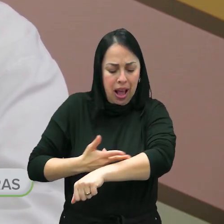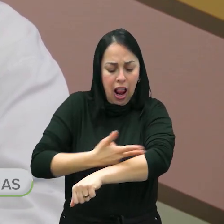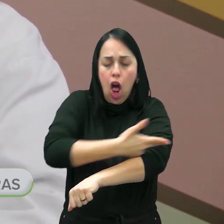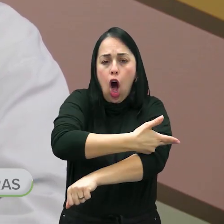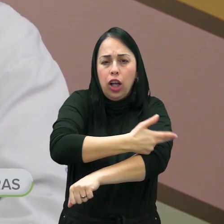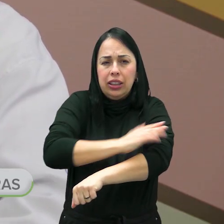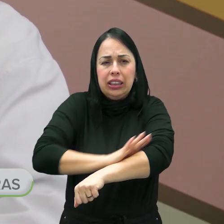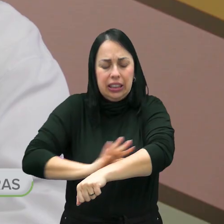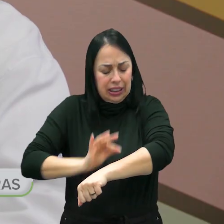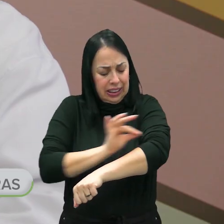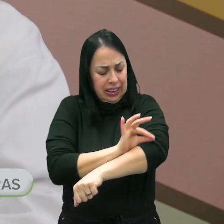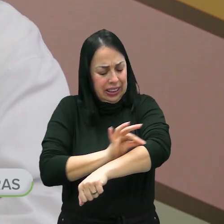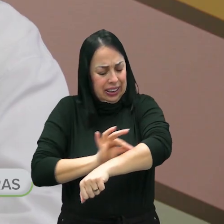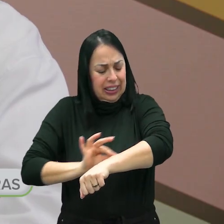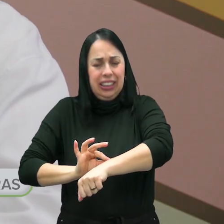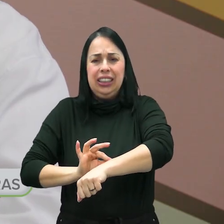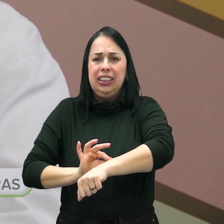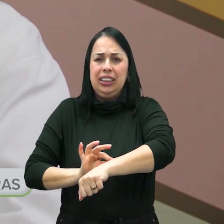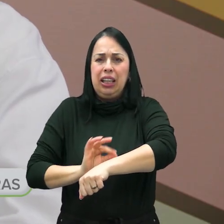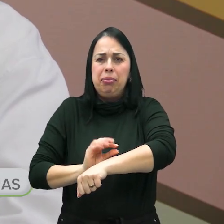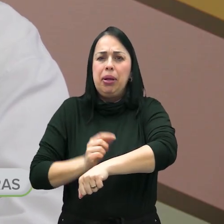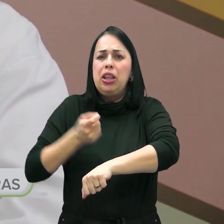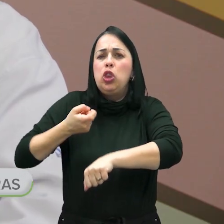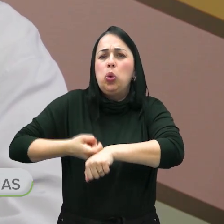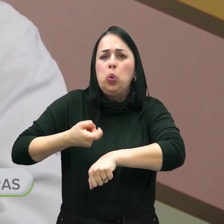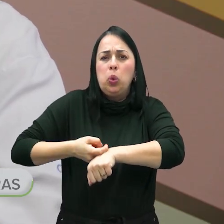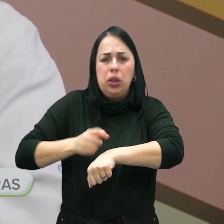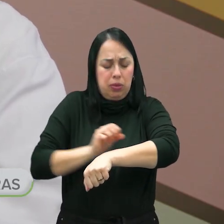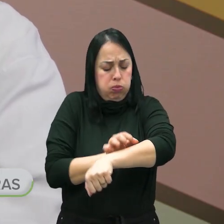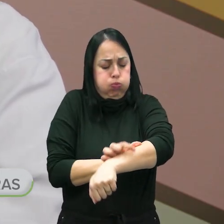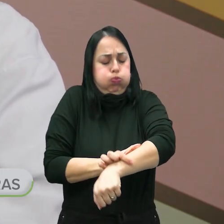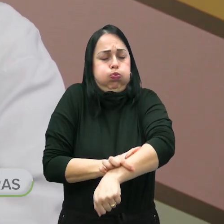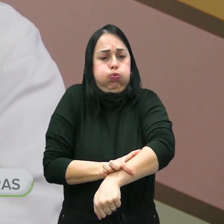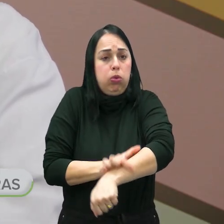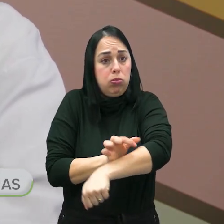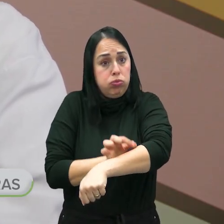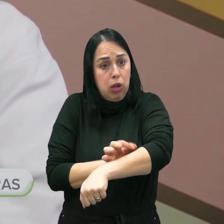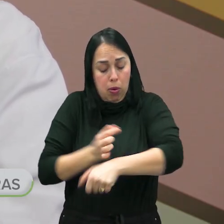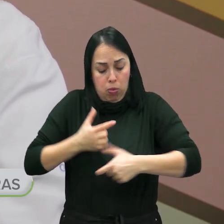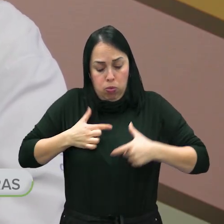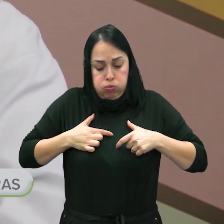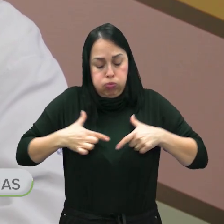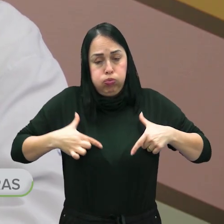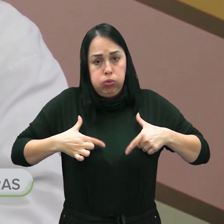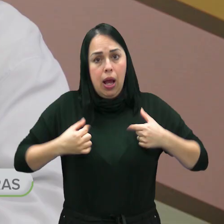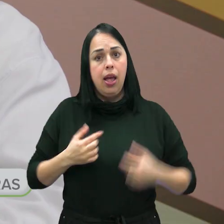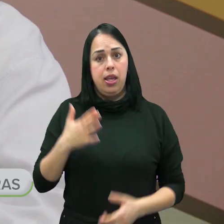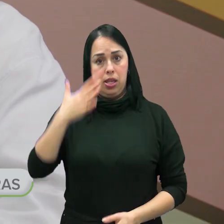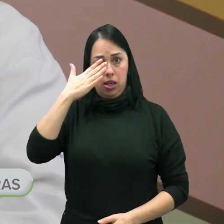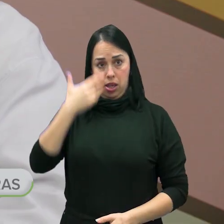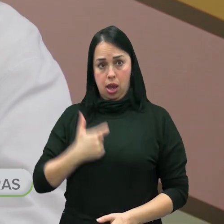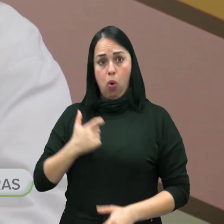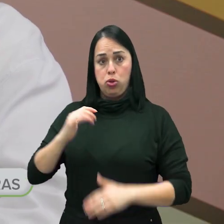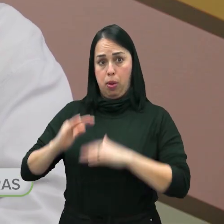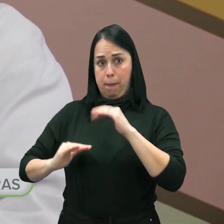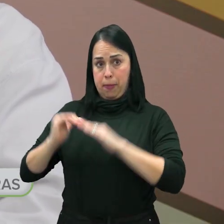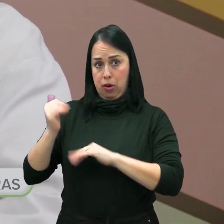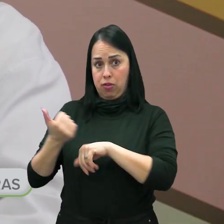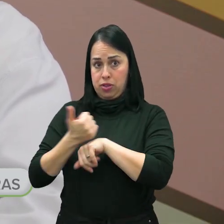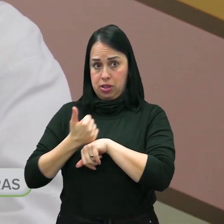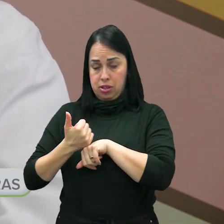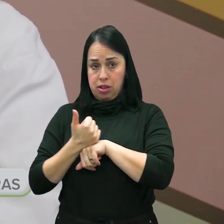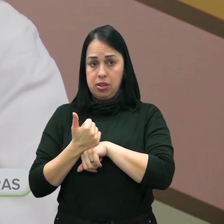exemplo, queloides e cicatrizes hipertróficas, são cicatrizes exageradas. Como cirurgião plástico, se eu não